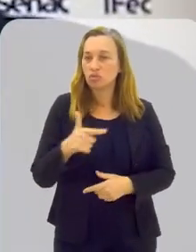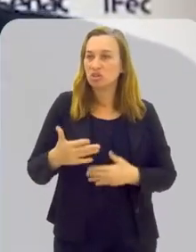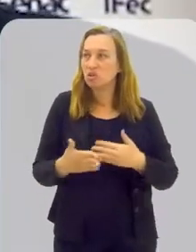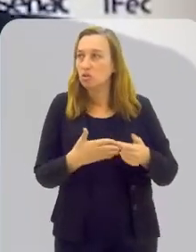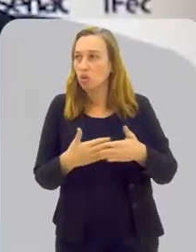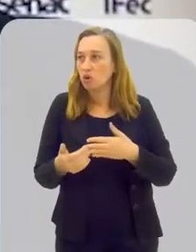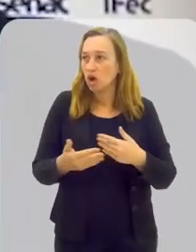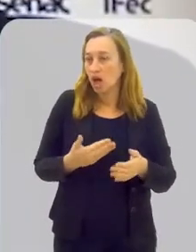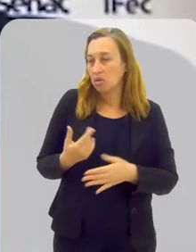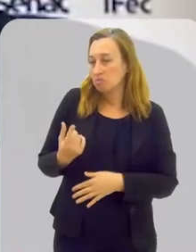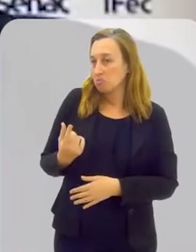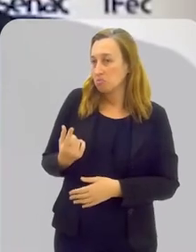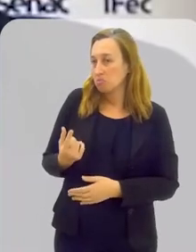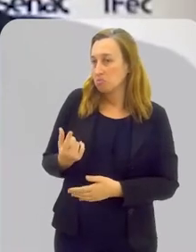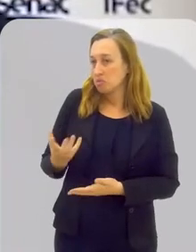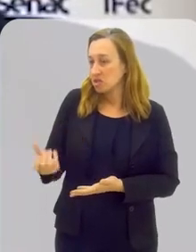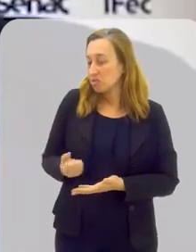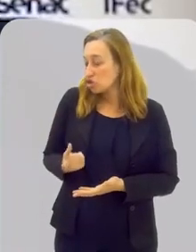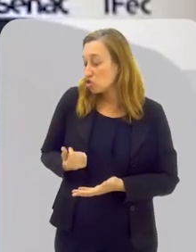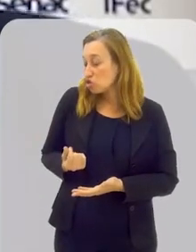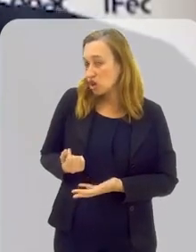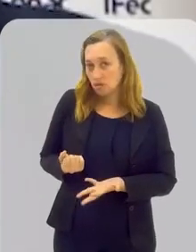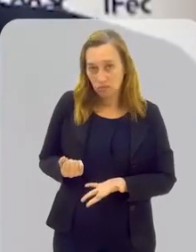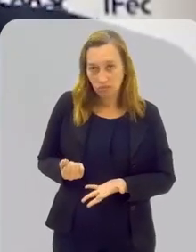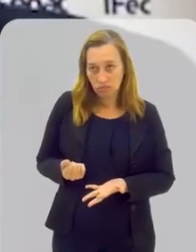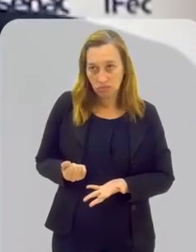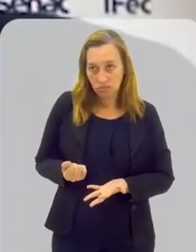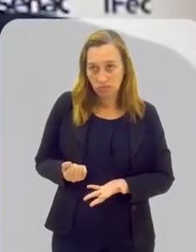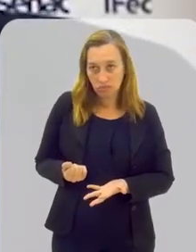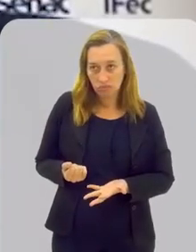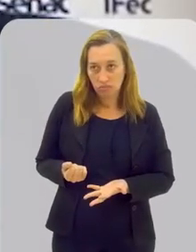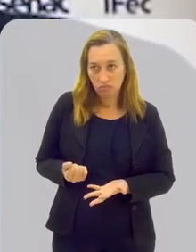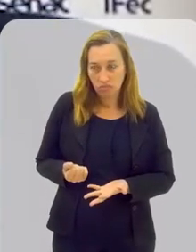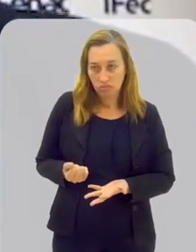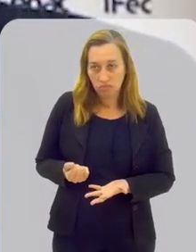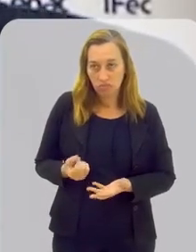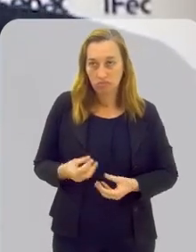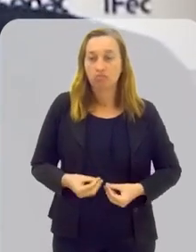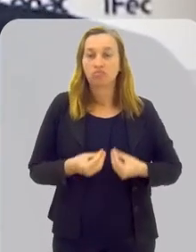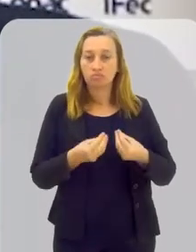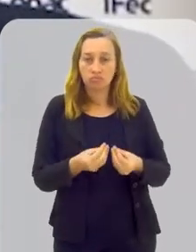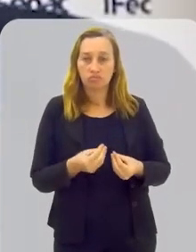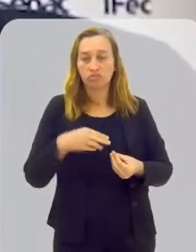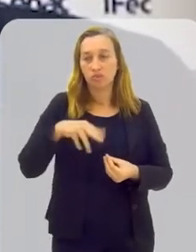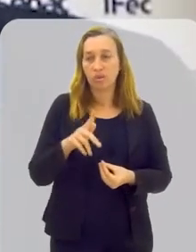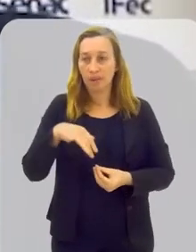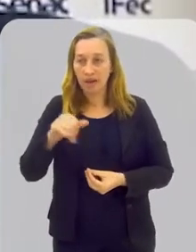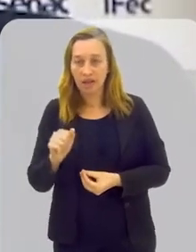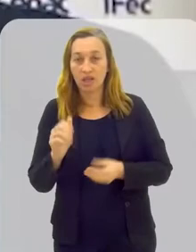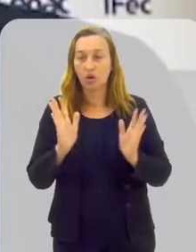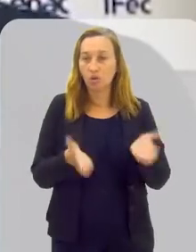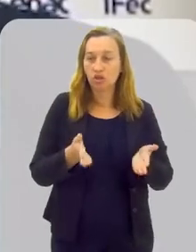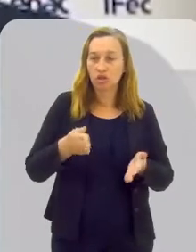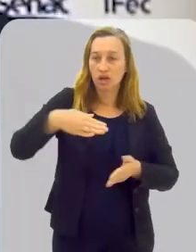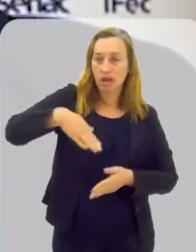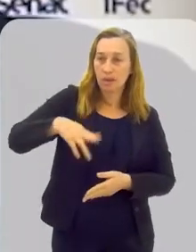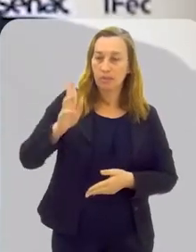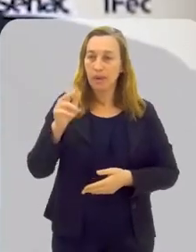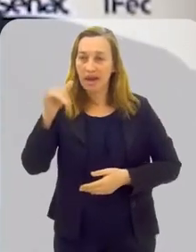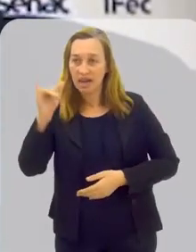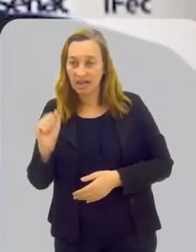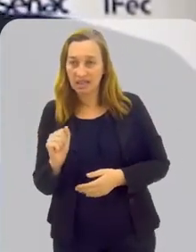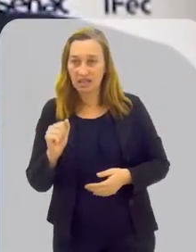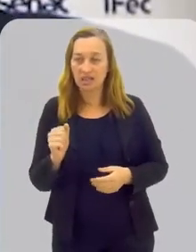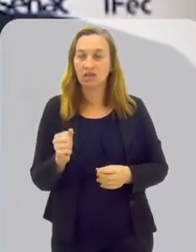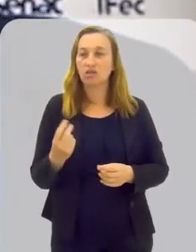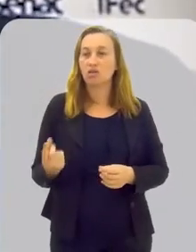né o seu objetivo é isso então a gente não tem qualquer lucro nesse nessa vantagem da disponibilização da